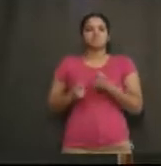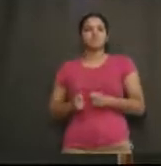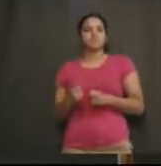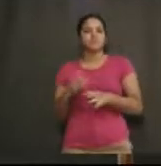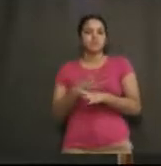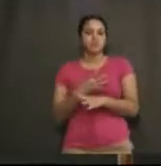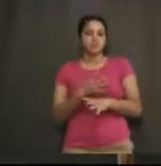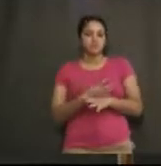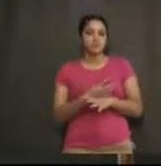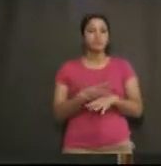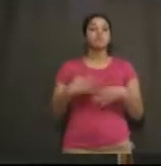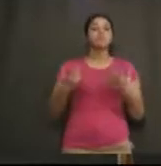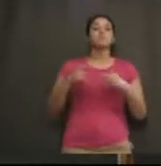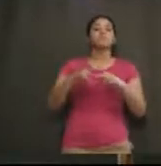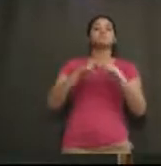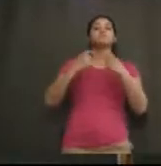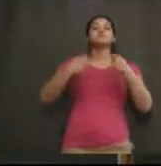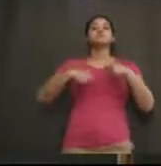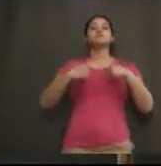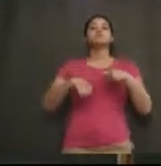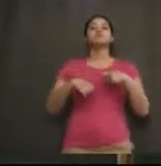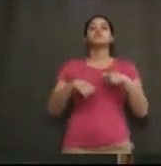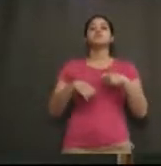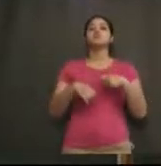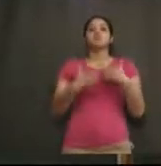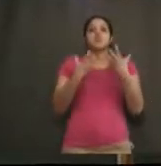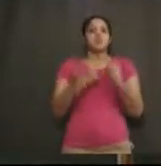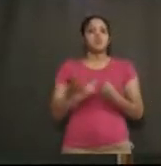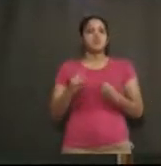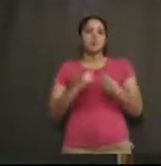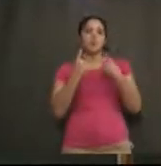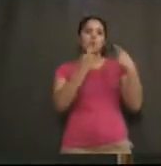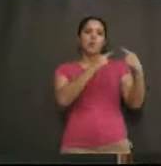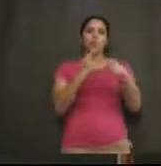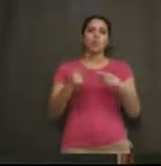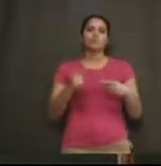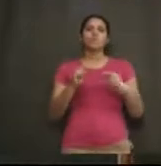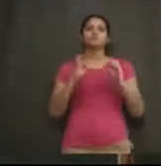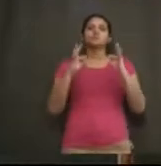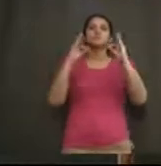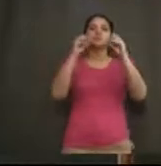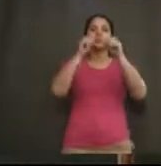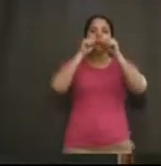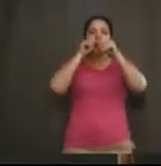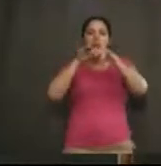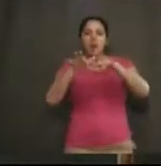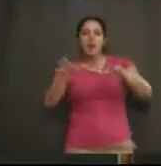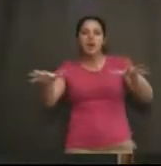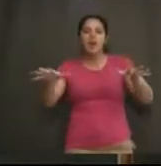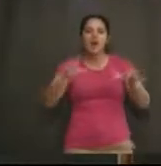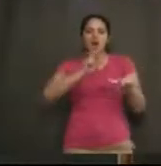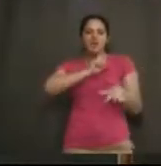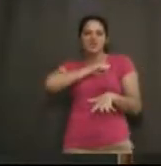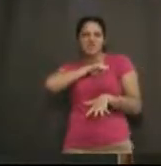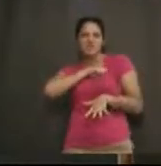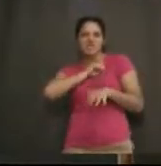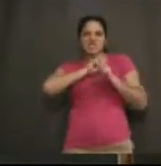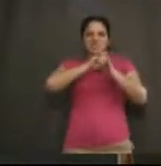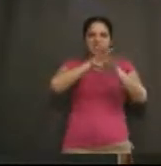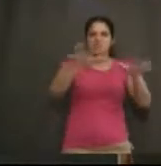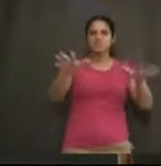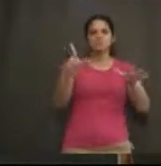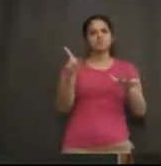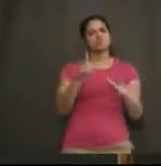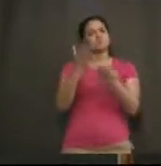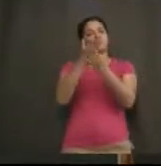Precisamos combater o discurso de ódio, precisamos combater o discurso do ódio que se instaura. E a melhor forma